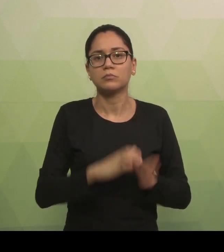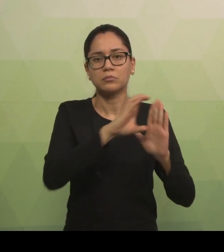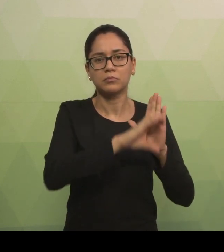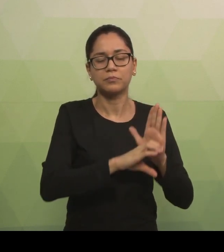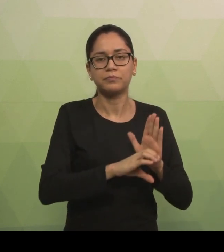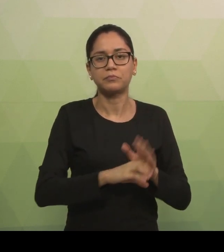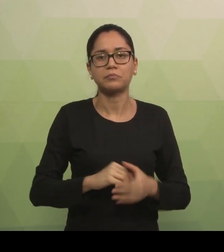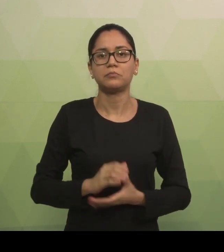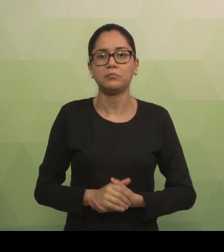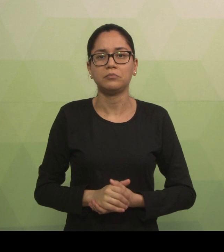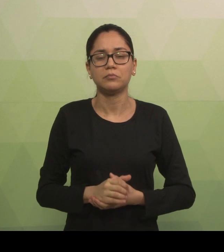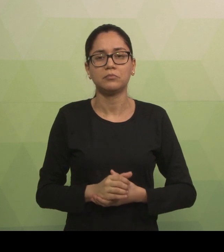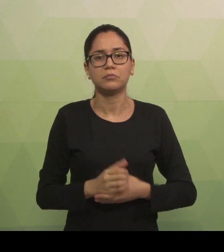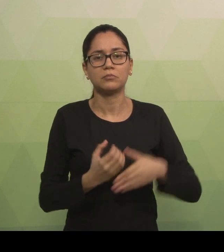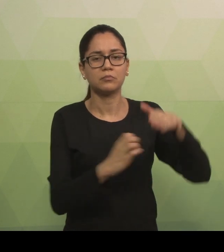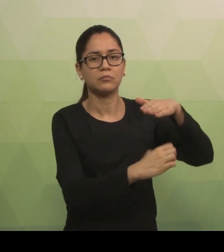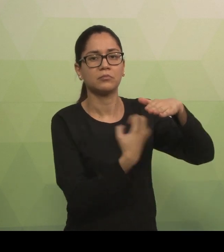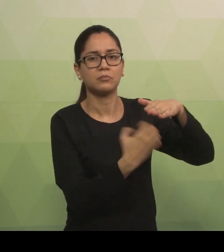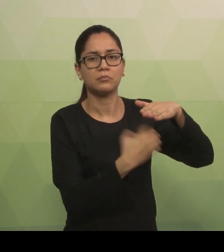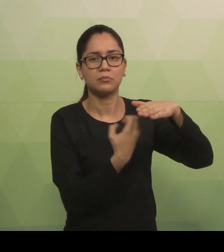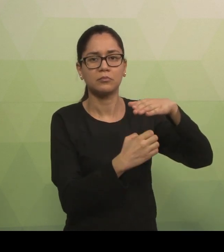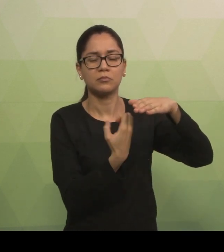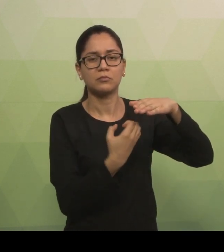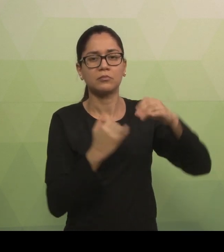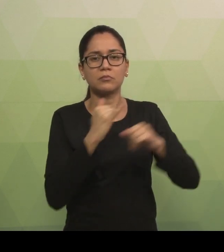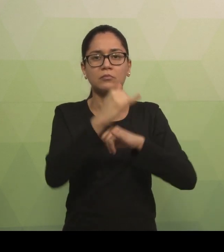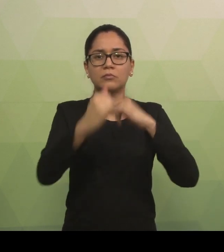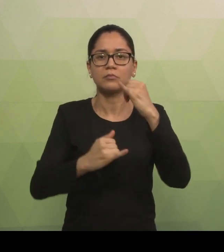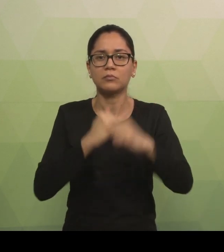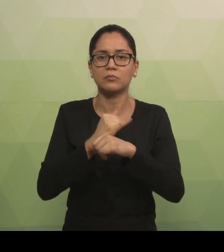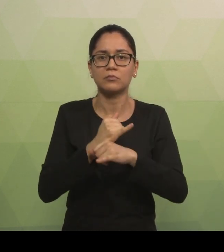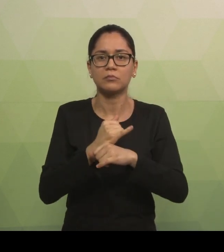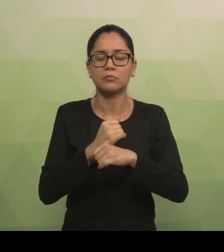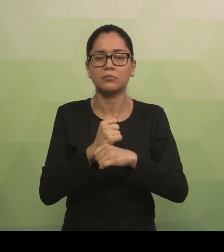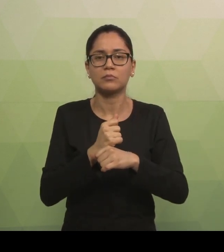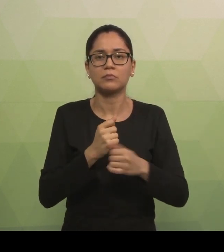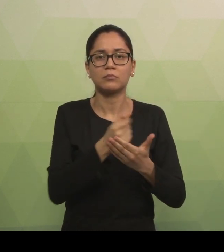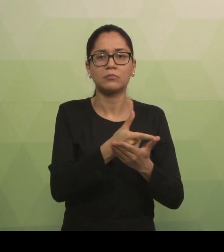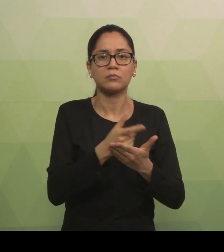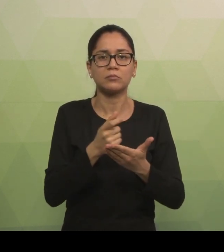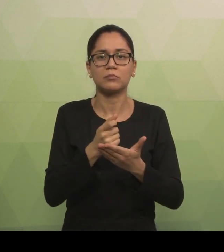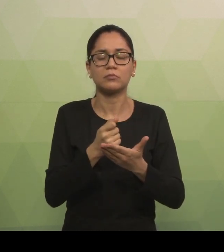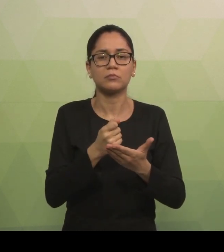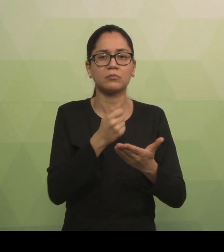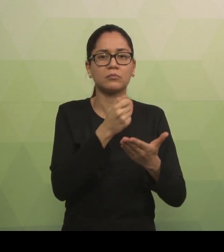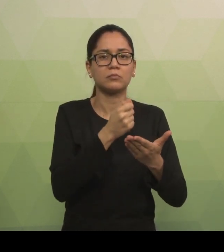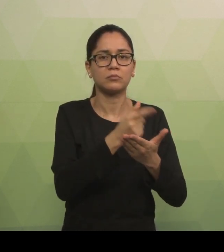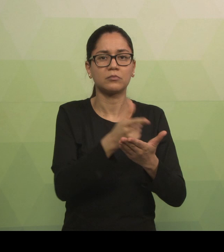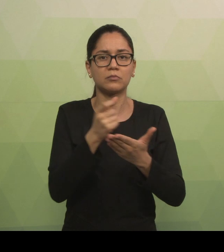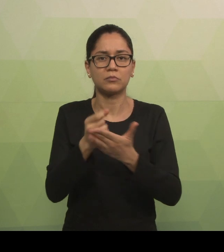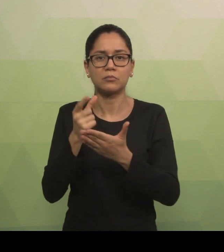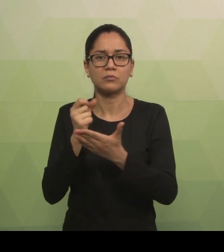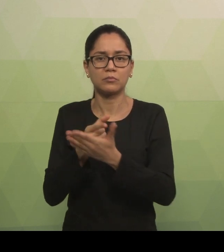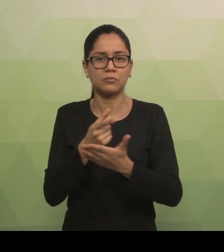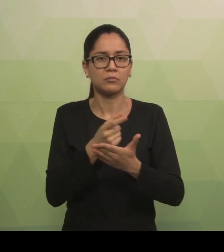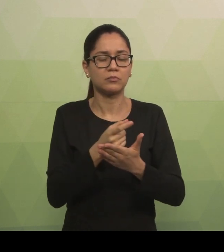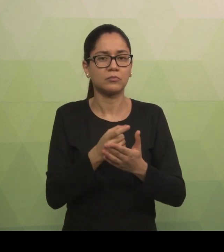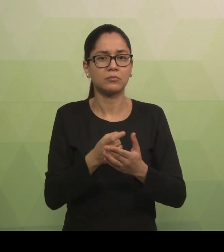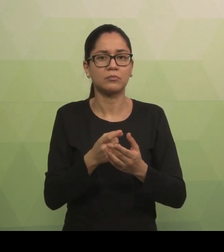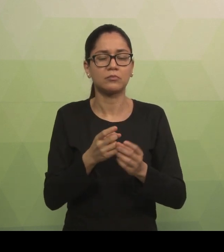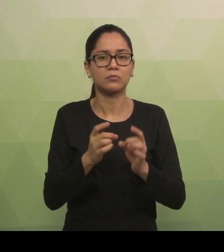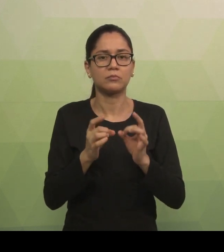na internet um excelente caminho para melhorar seus lucros e as vendas online. Dispararam, transformando a internet em verdadeiros shopping